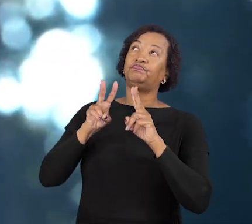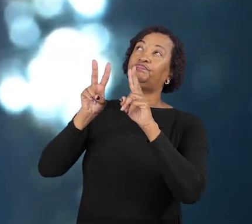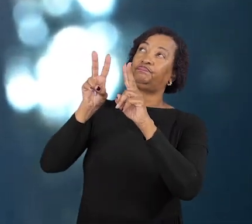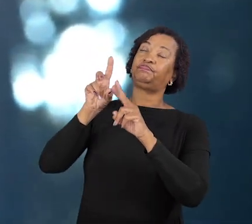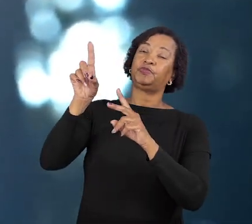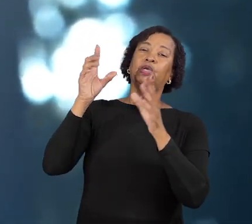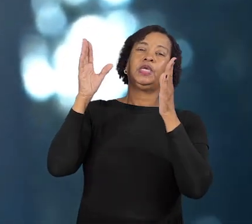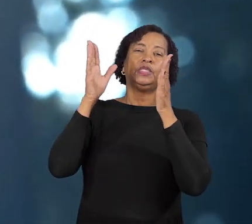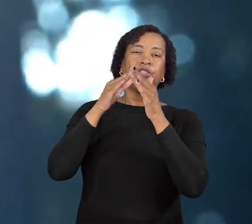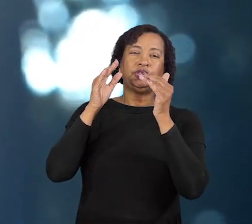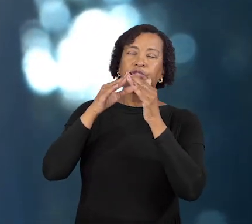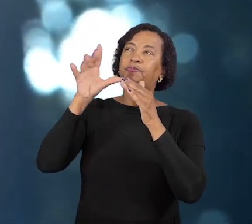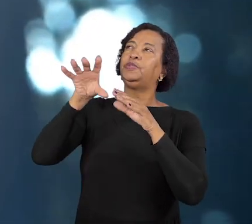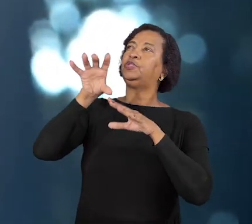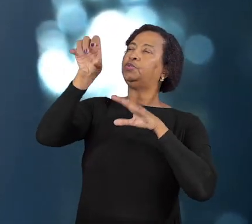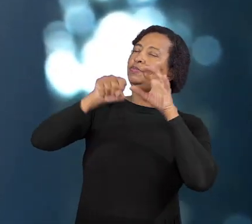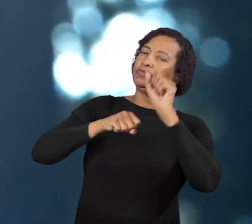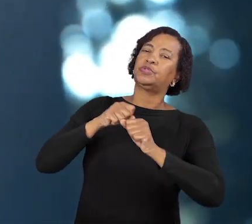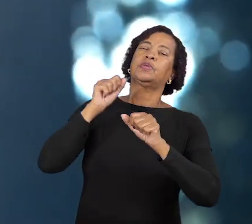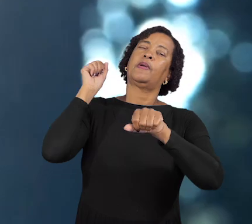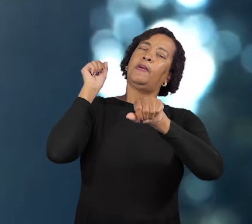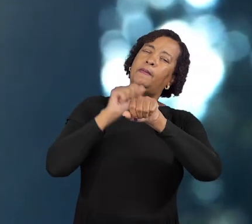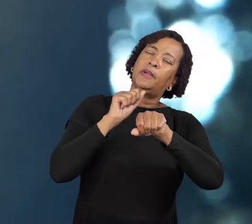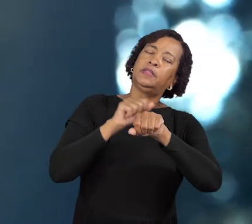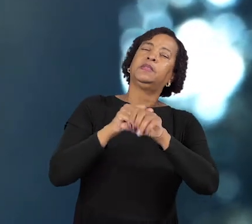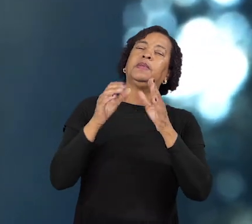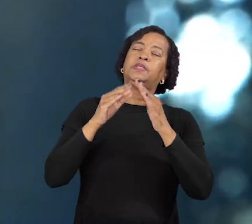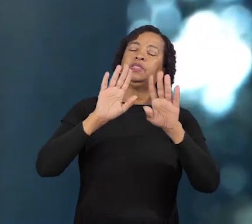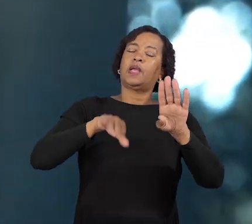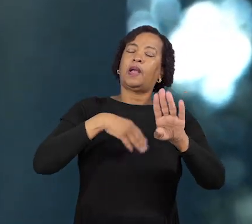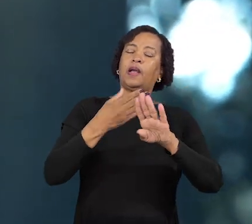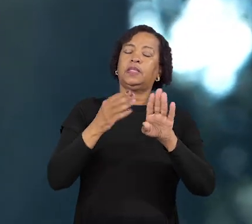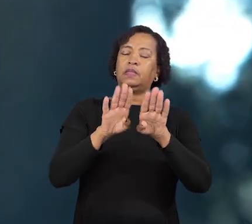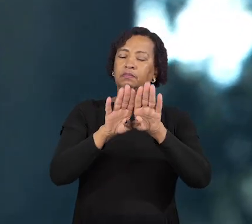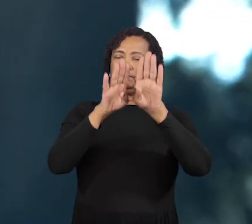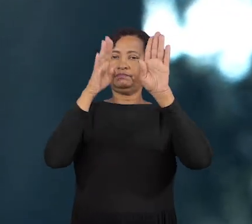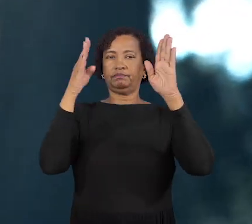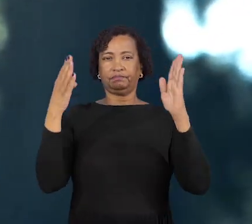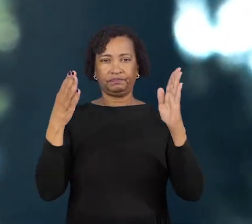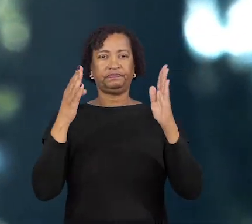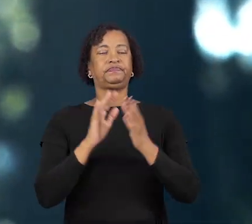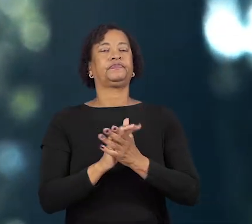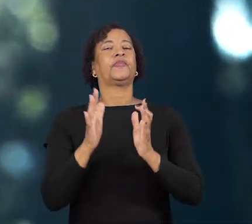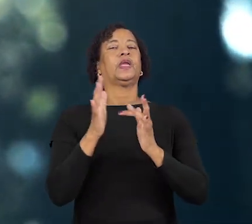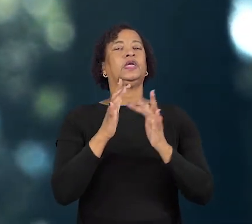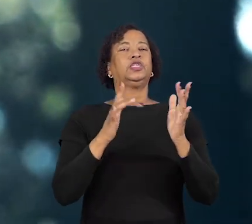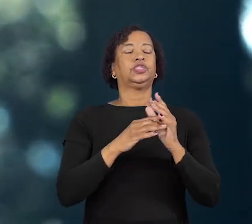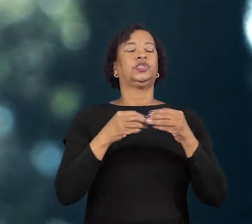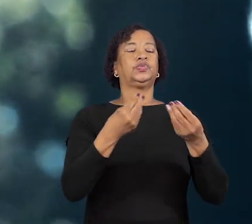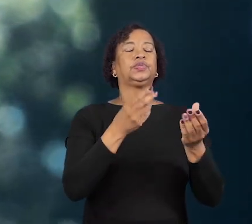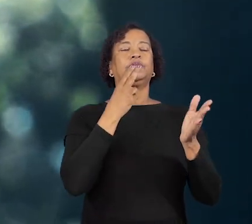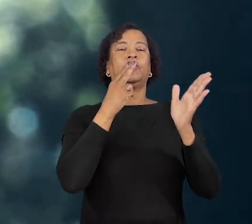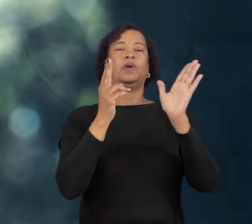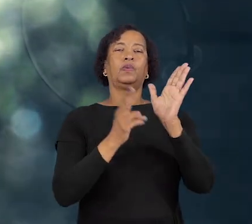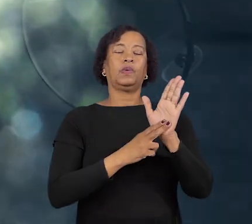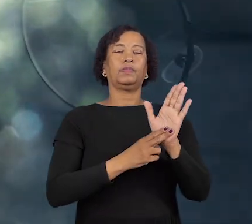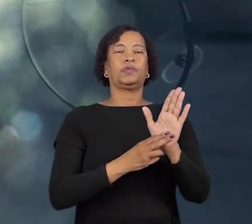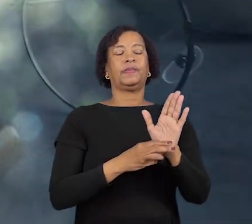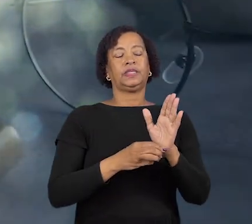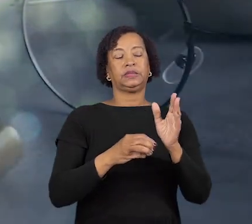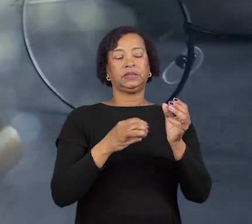Um compromisso de pedir, buscar, bater, até que a porta se abra. Jesus então dá uma promessa de